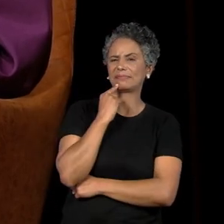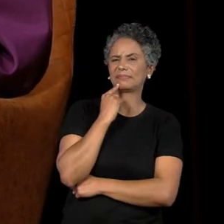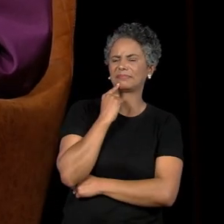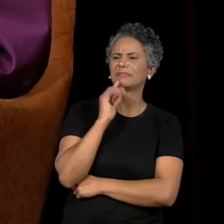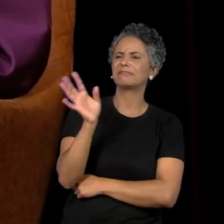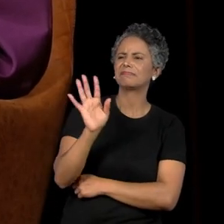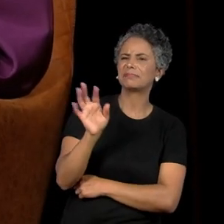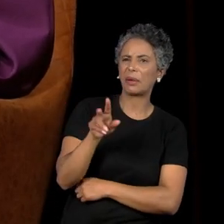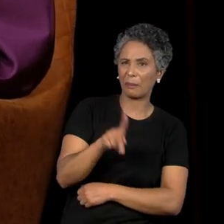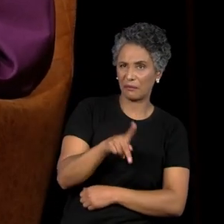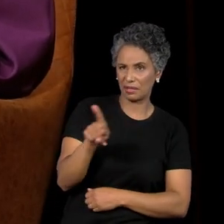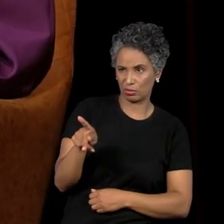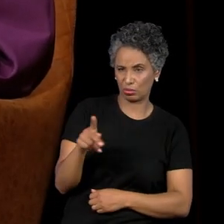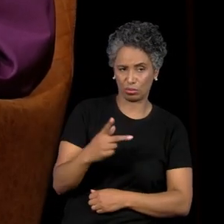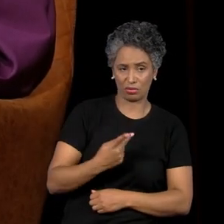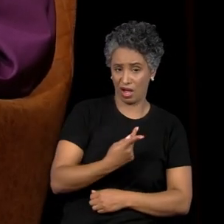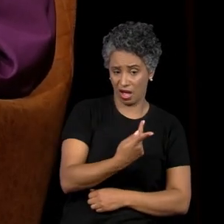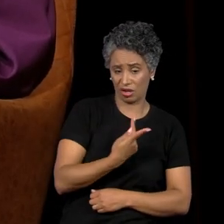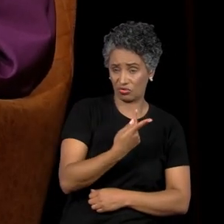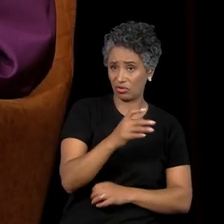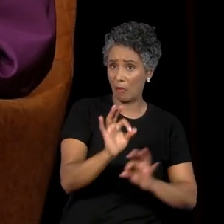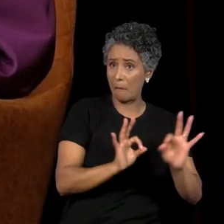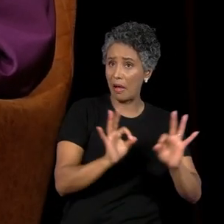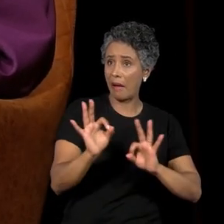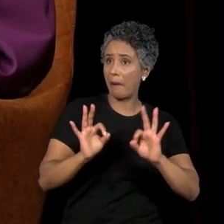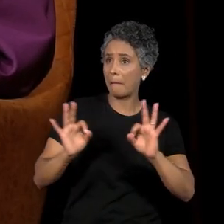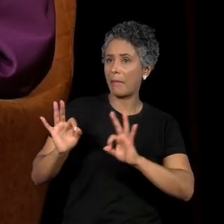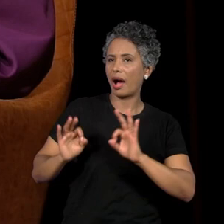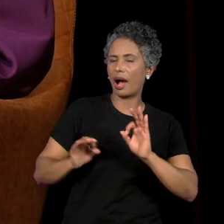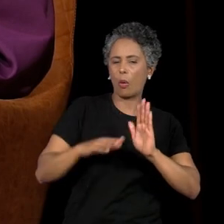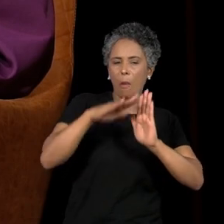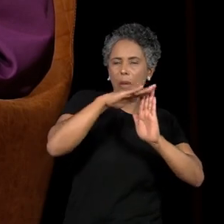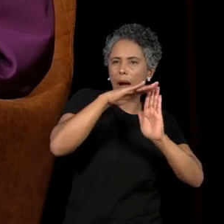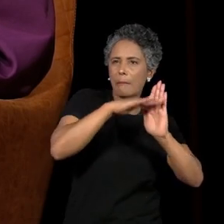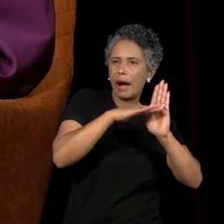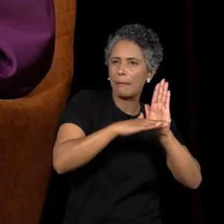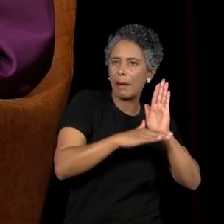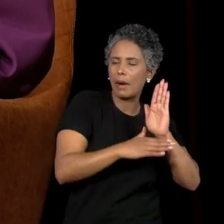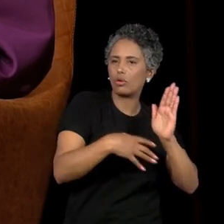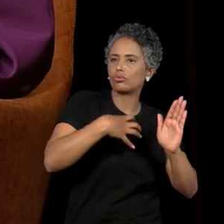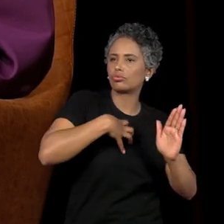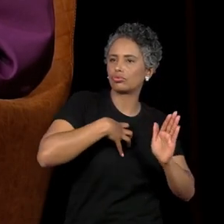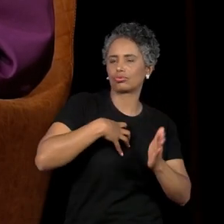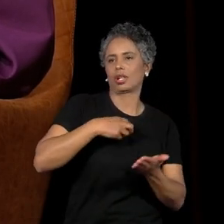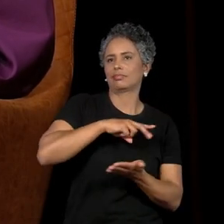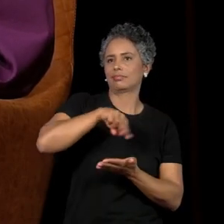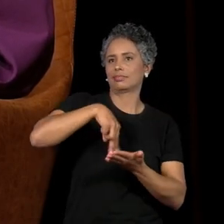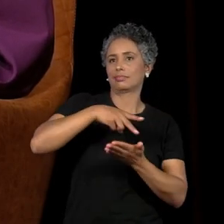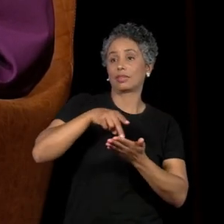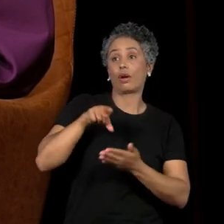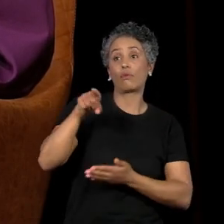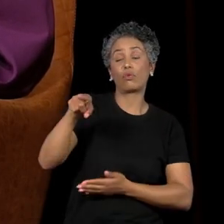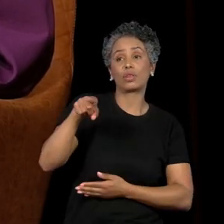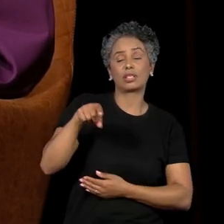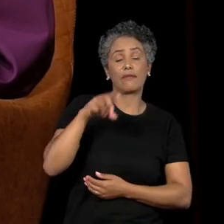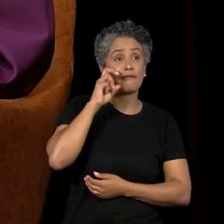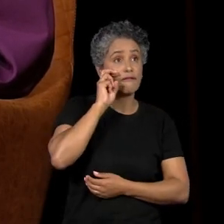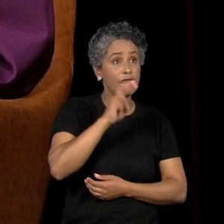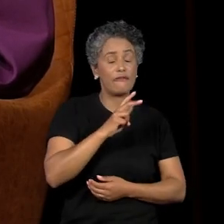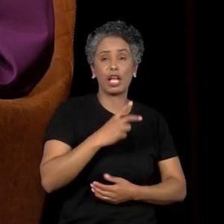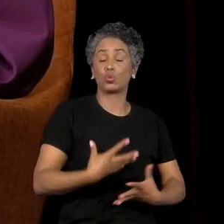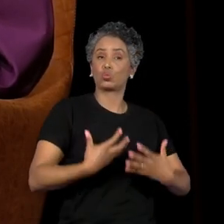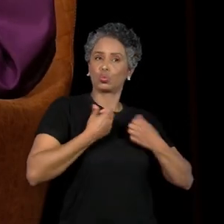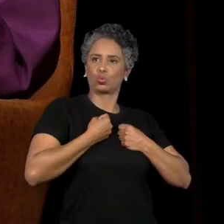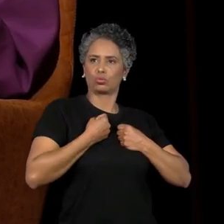nós fizemos um programa de coreografias para surpreender o senhor. Você vem